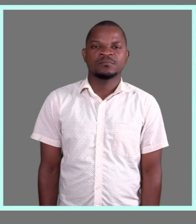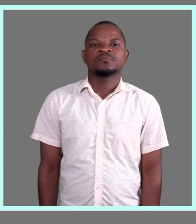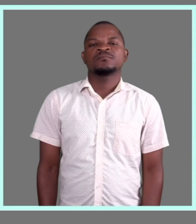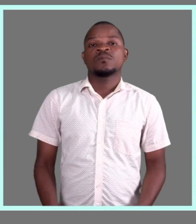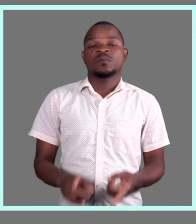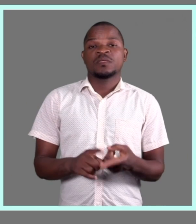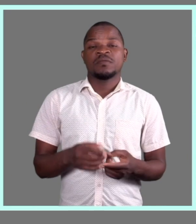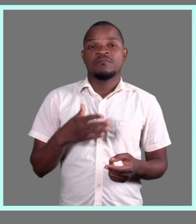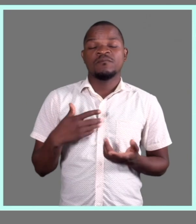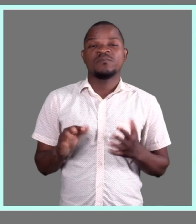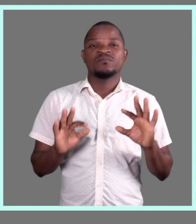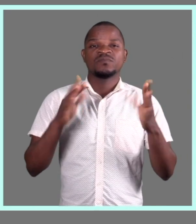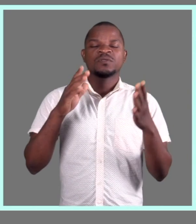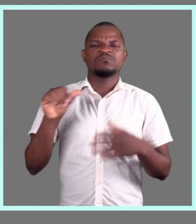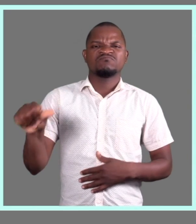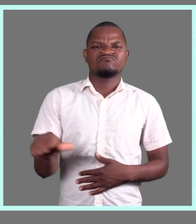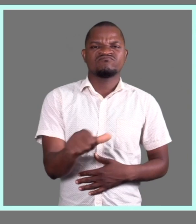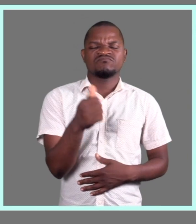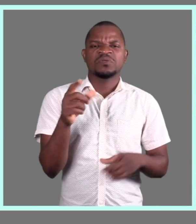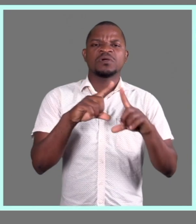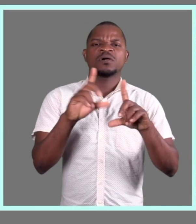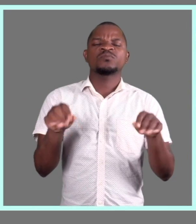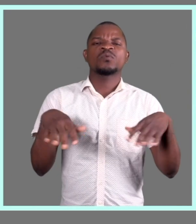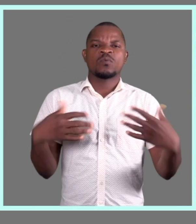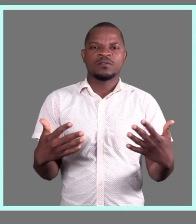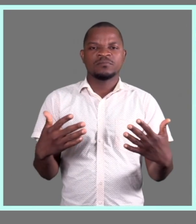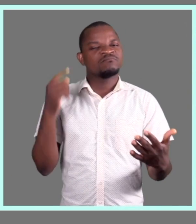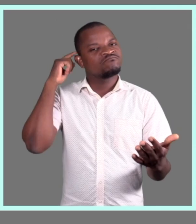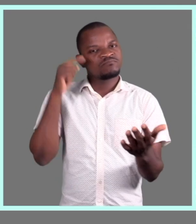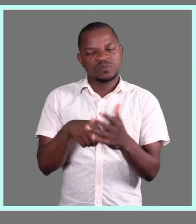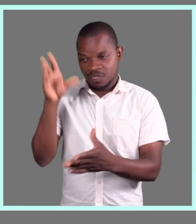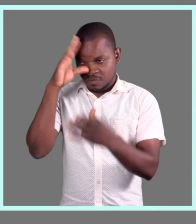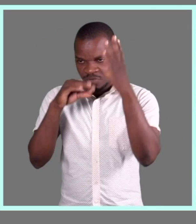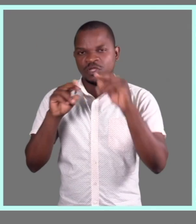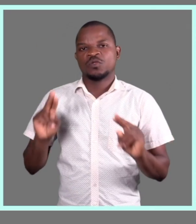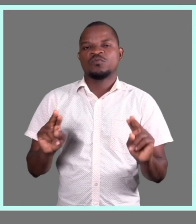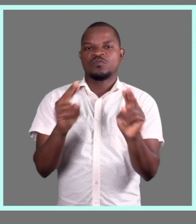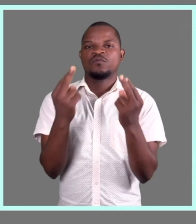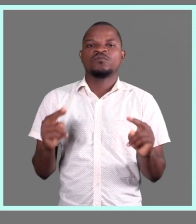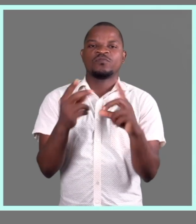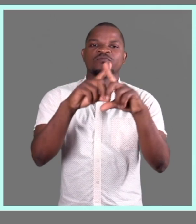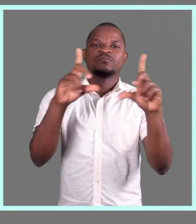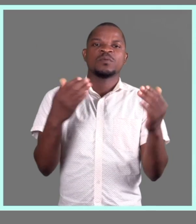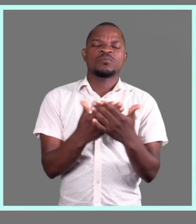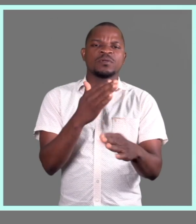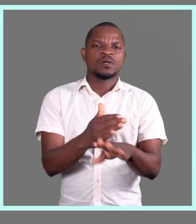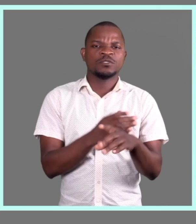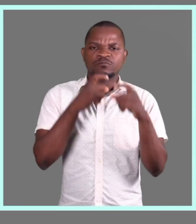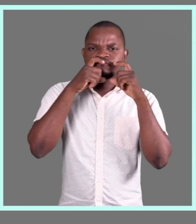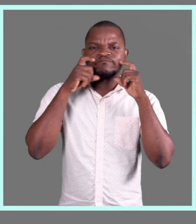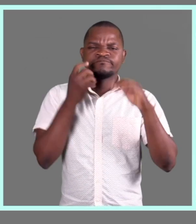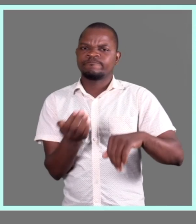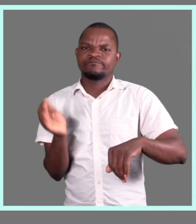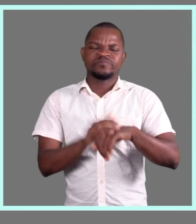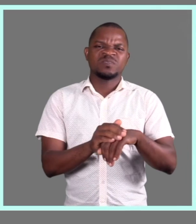O que melhorou é que aprendi mais outras coisas. Não sabia fazer máscaras, sabia fazer outro tipo